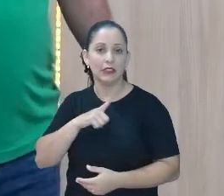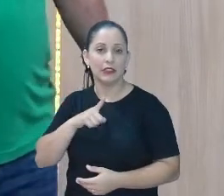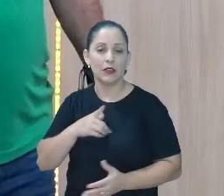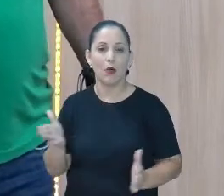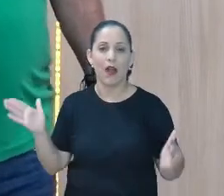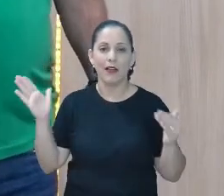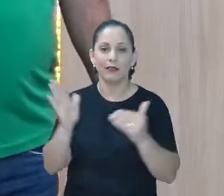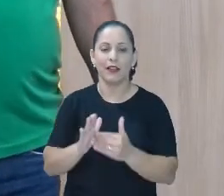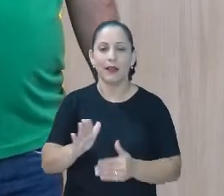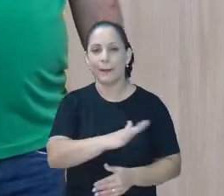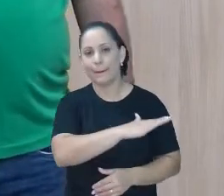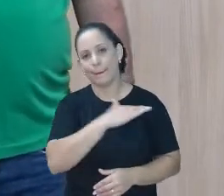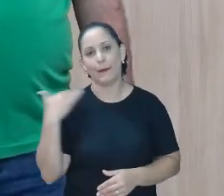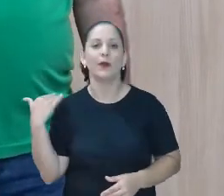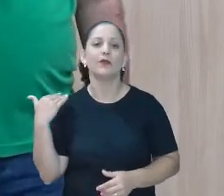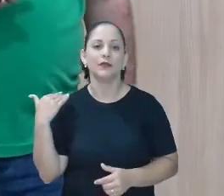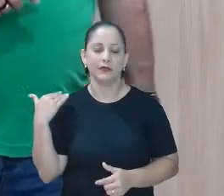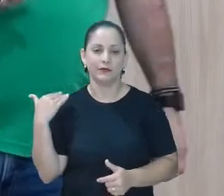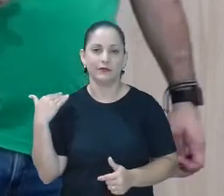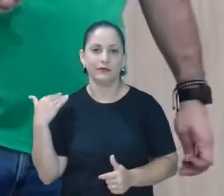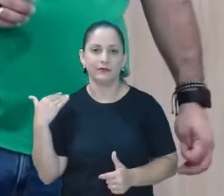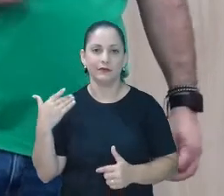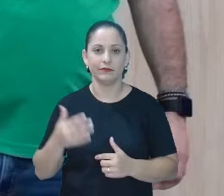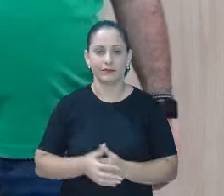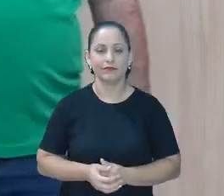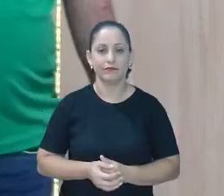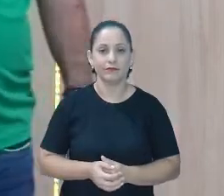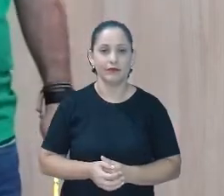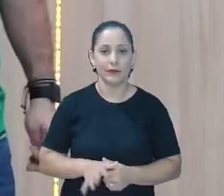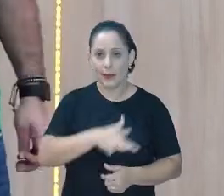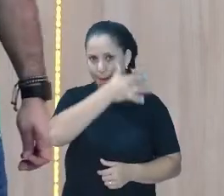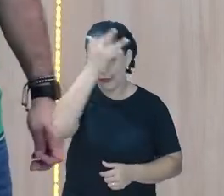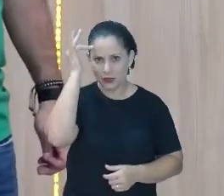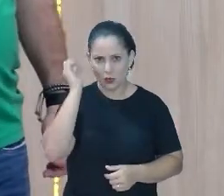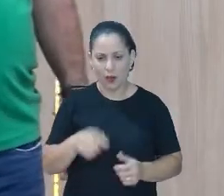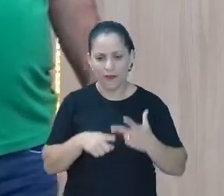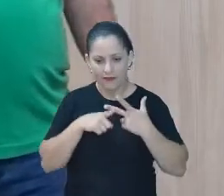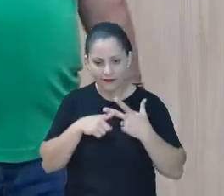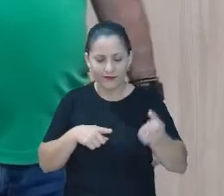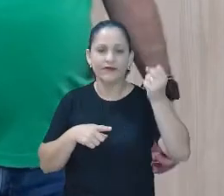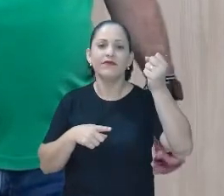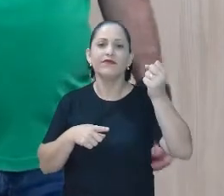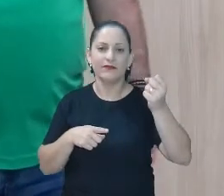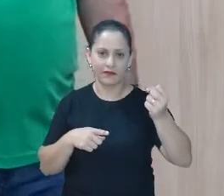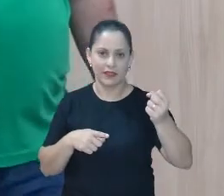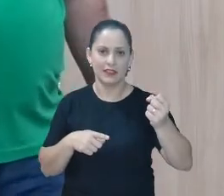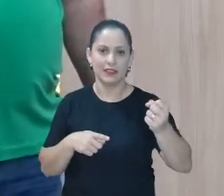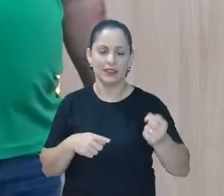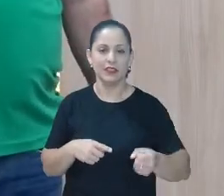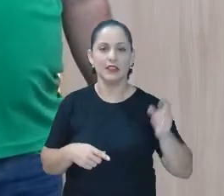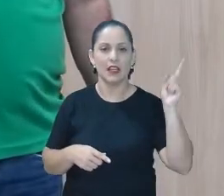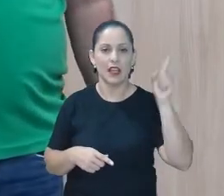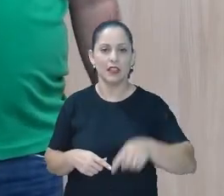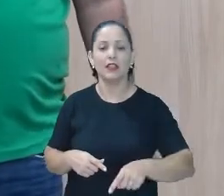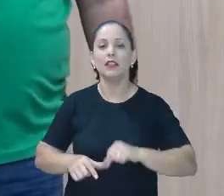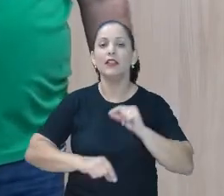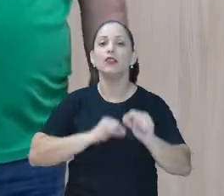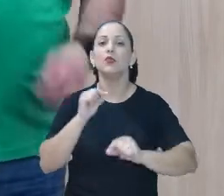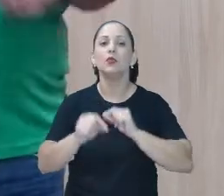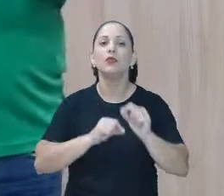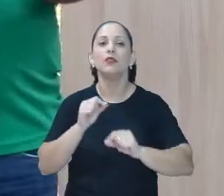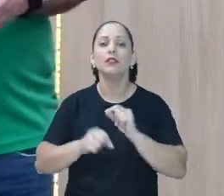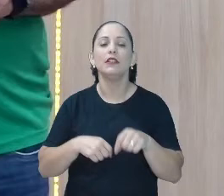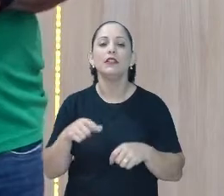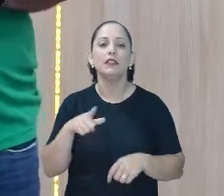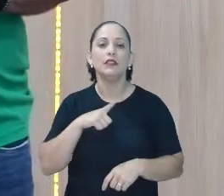até a morte, certo? Então, aquele gladiador que vencia, ele geralmente tirava a vida, né, do outro gladiador